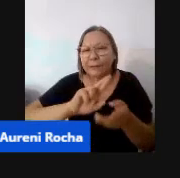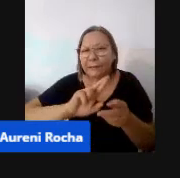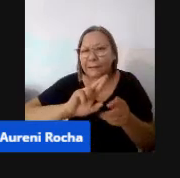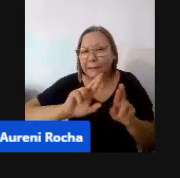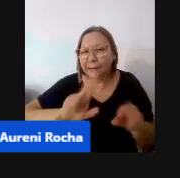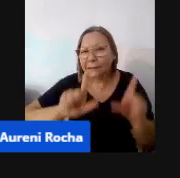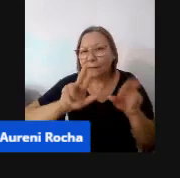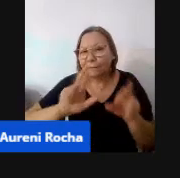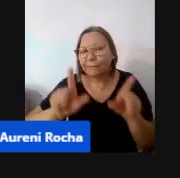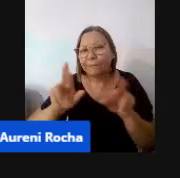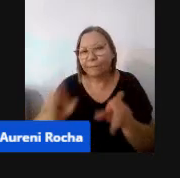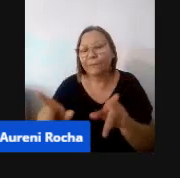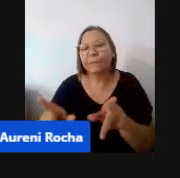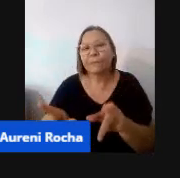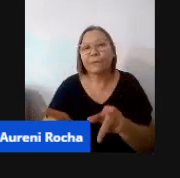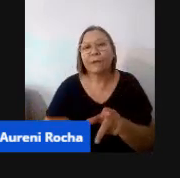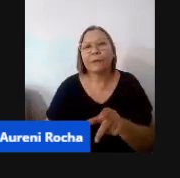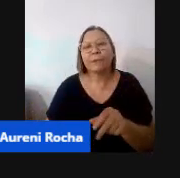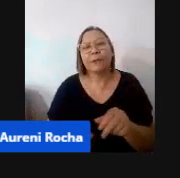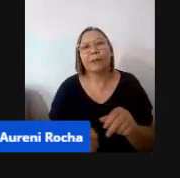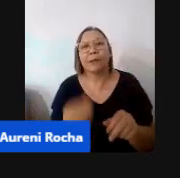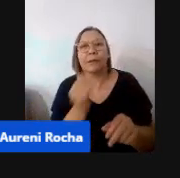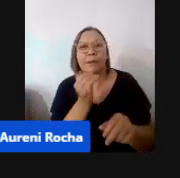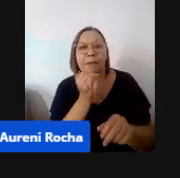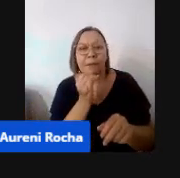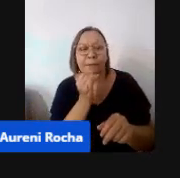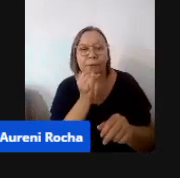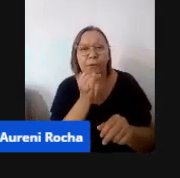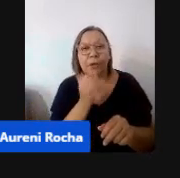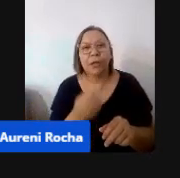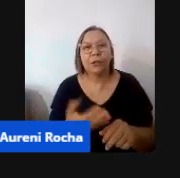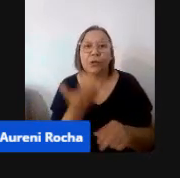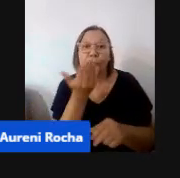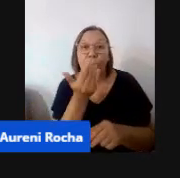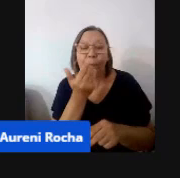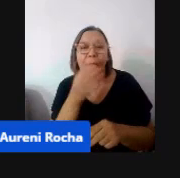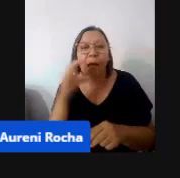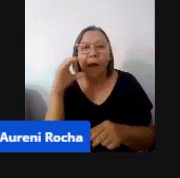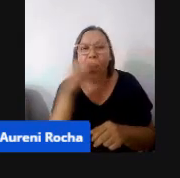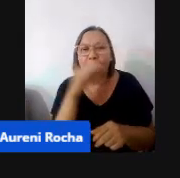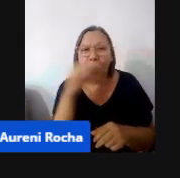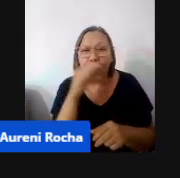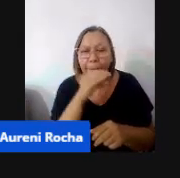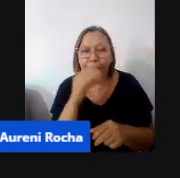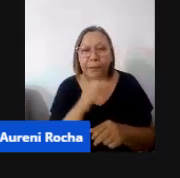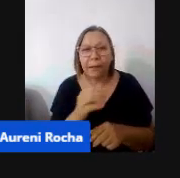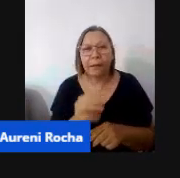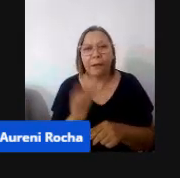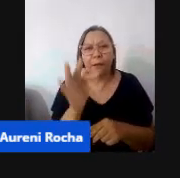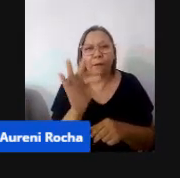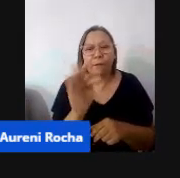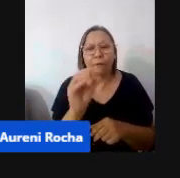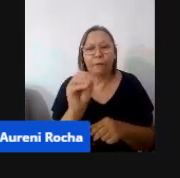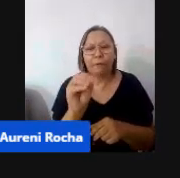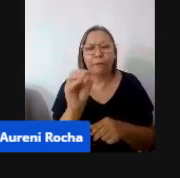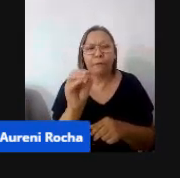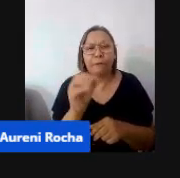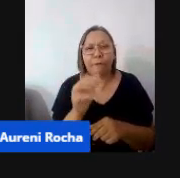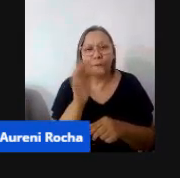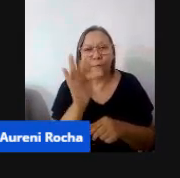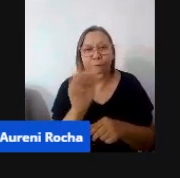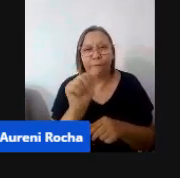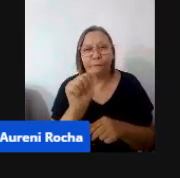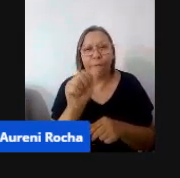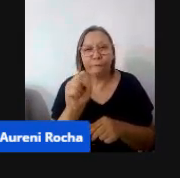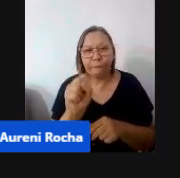consumo de fast food, né? Então as comidas rápidas. Então eu já abro a minha aula, que é uma aula online,